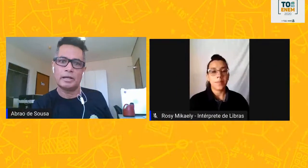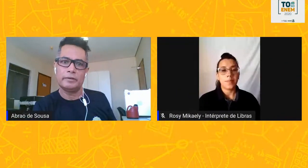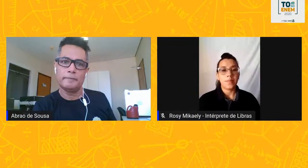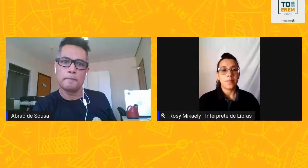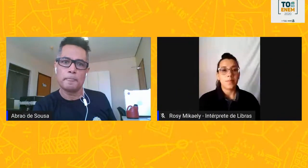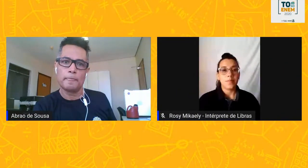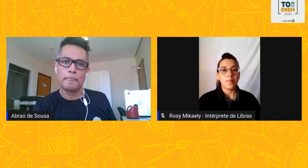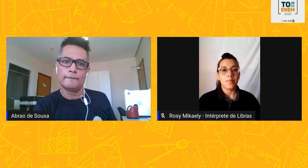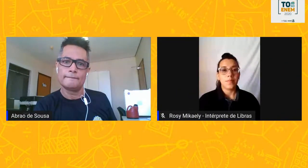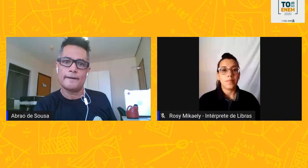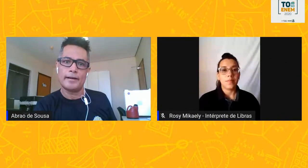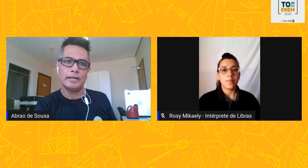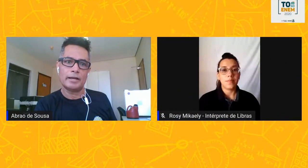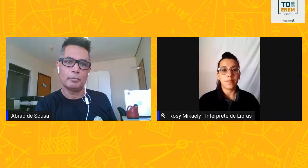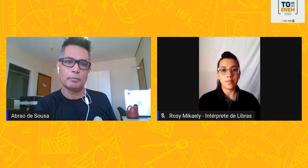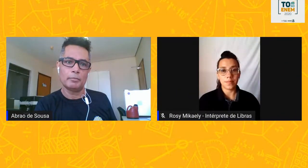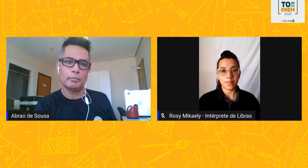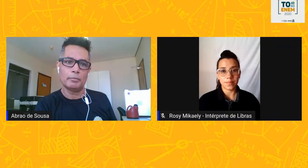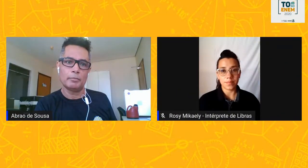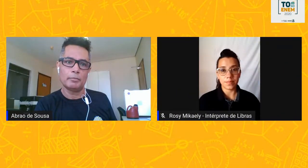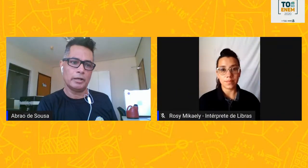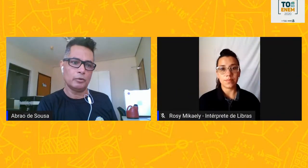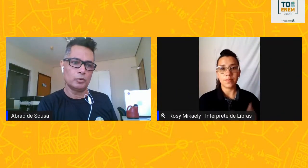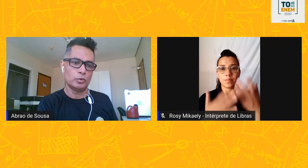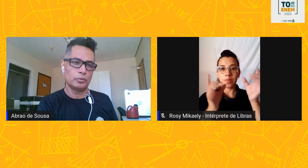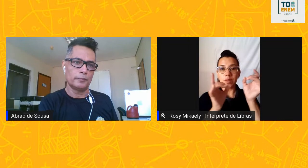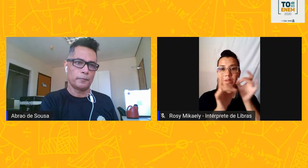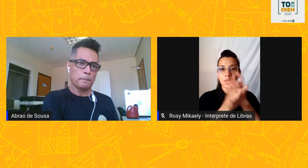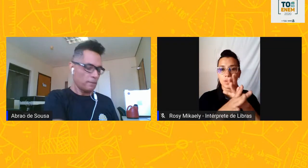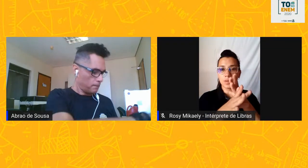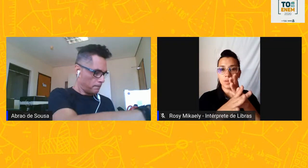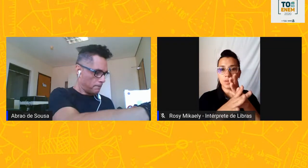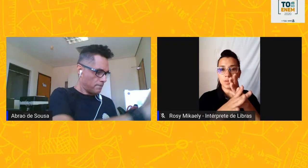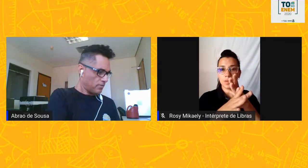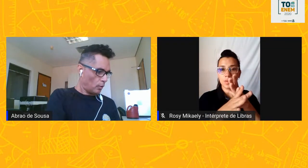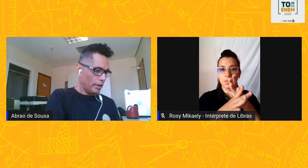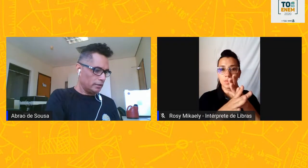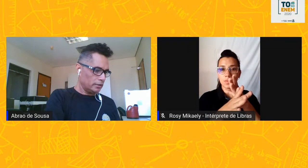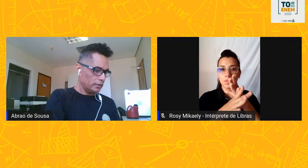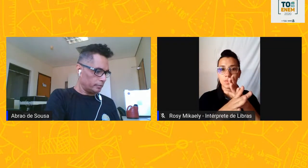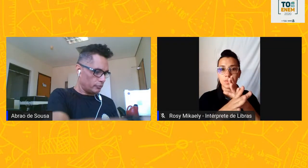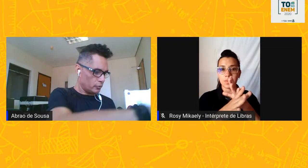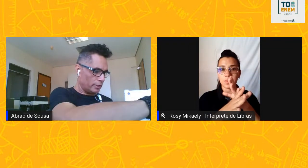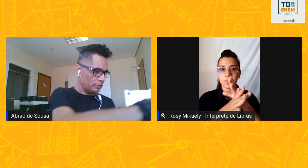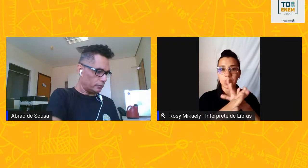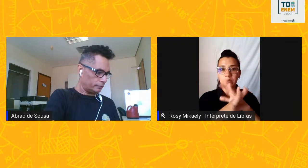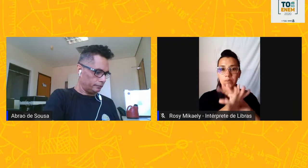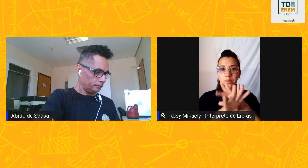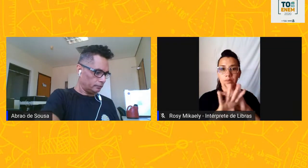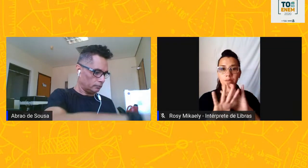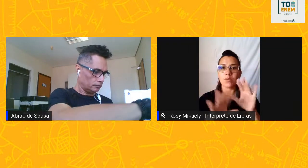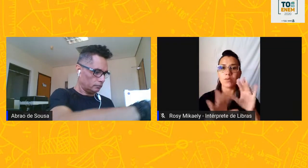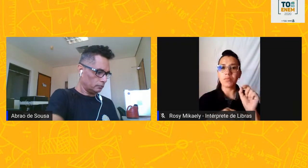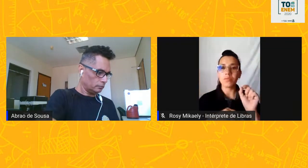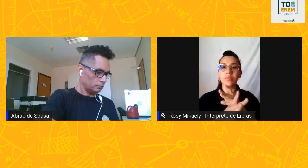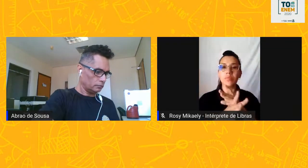Vai Vai Acabou, Felipe? É o Wellington Professor Wellington